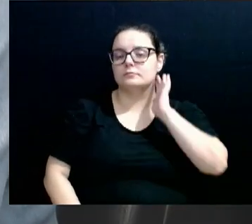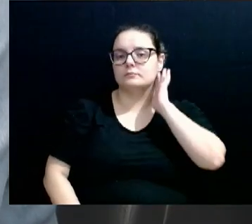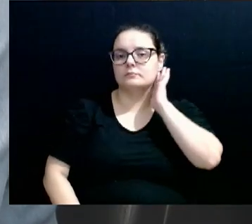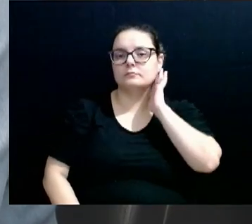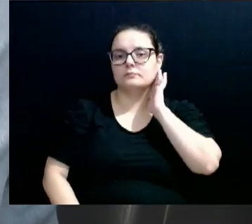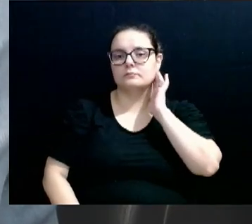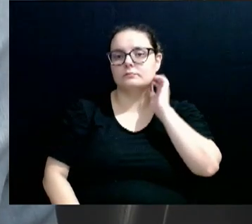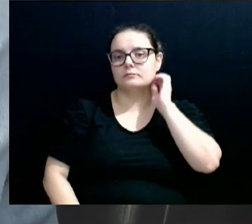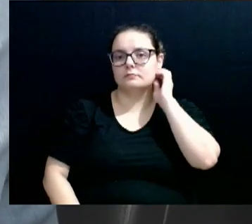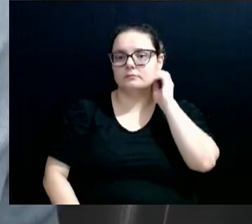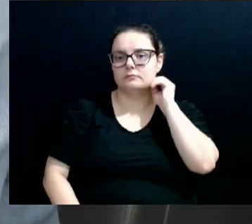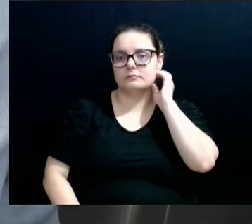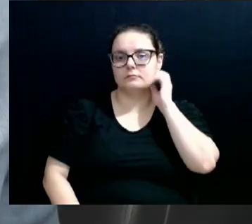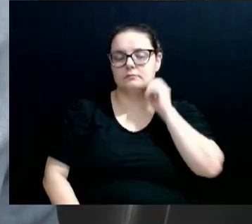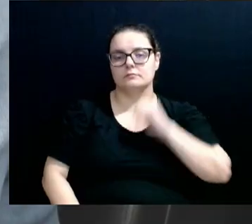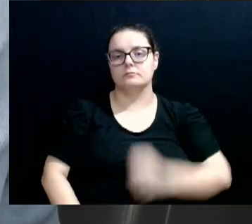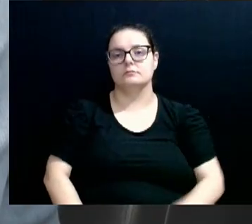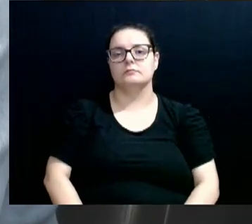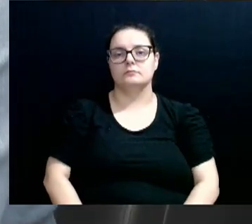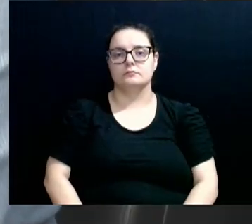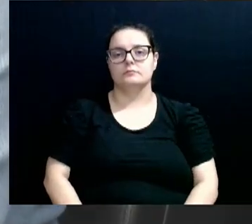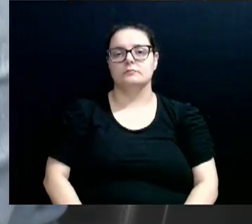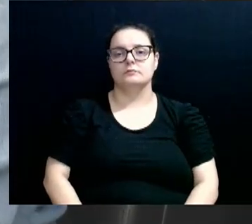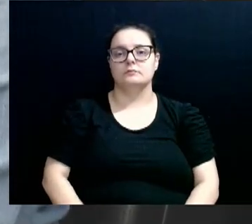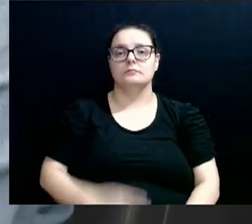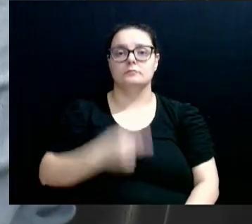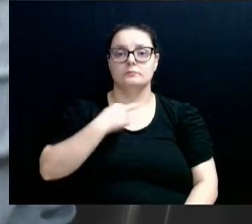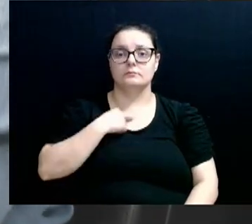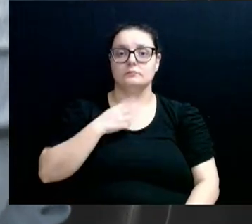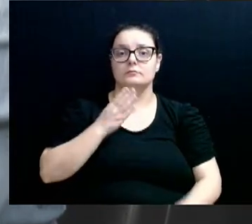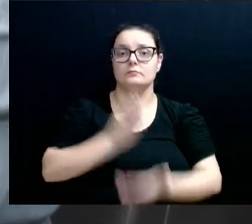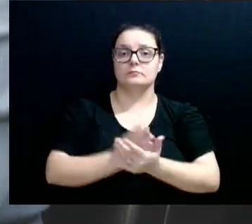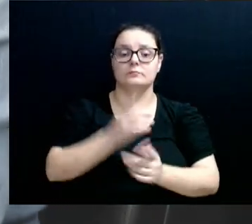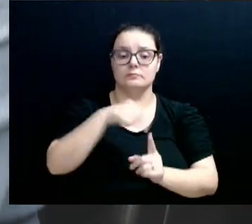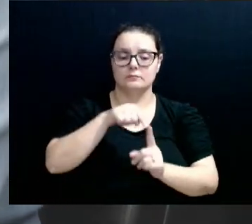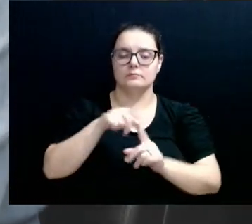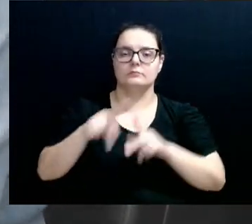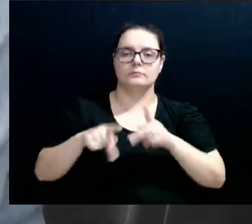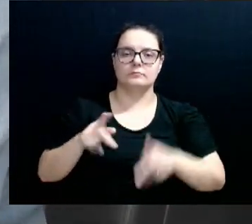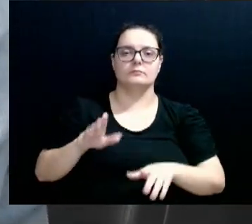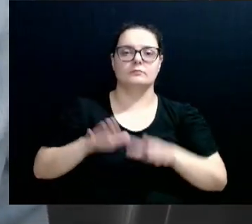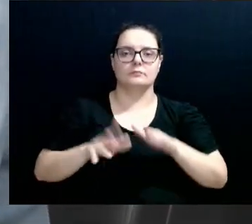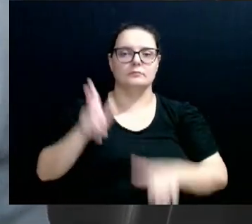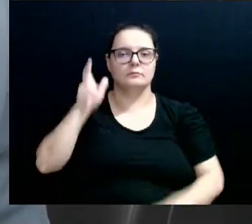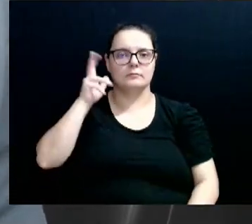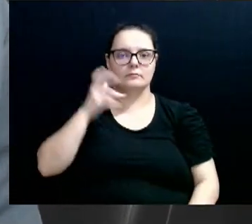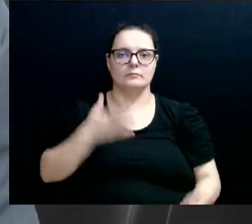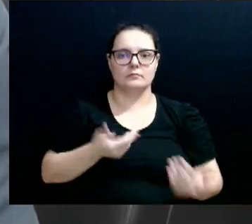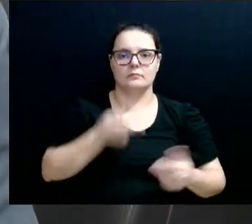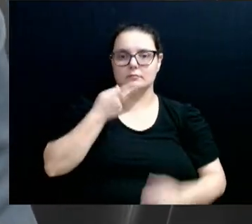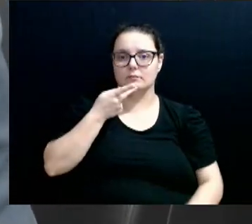ser almejado por essa população, não, né? Às vezes a gente ouve a molecada mais nova hoje falando isso: